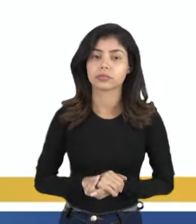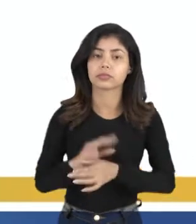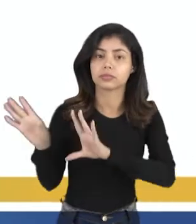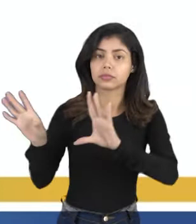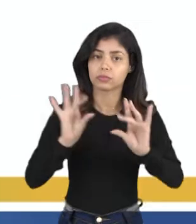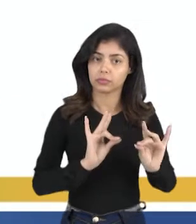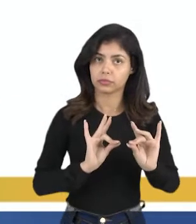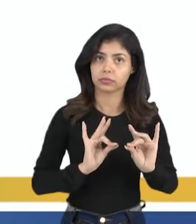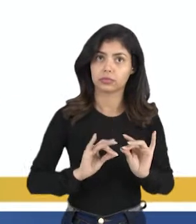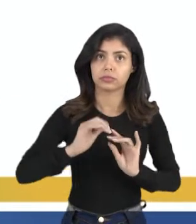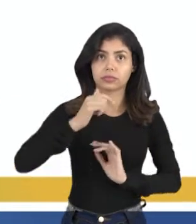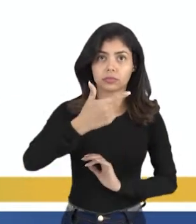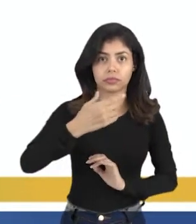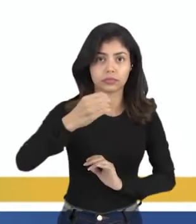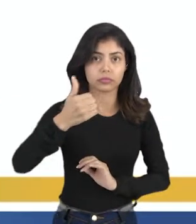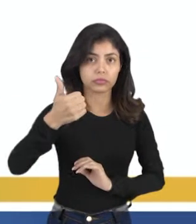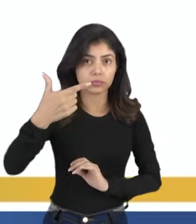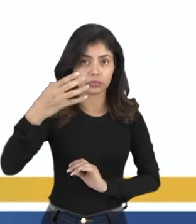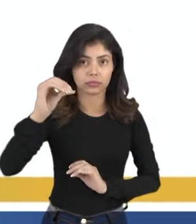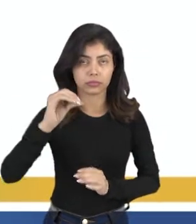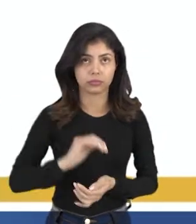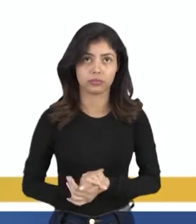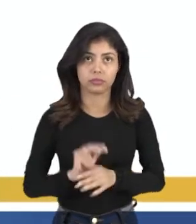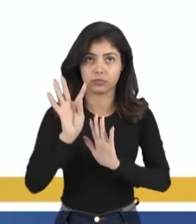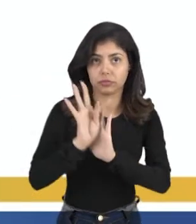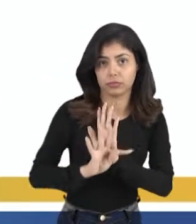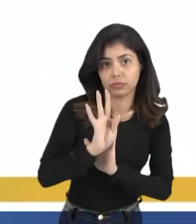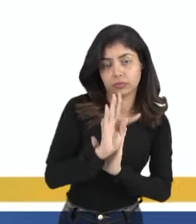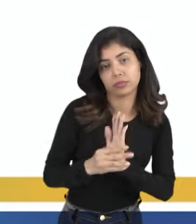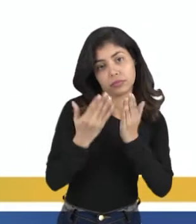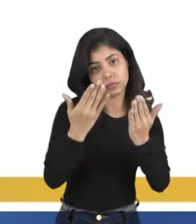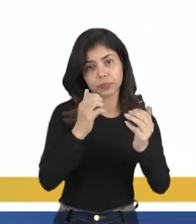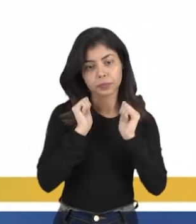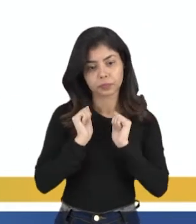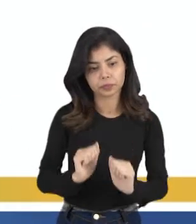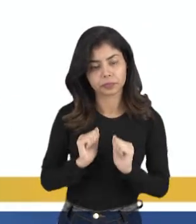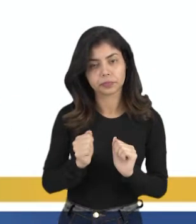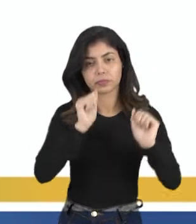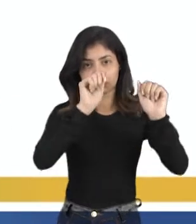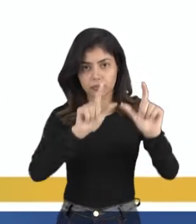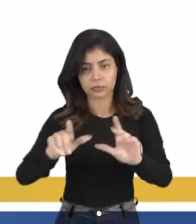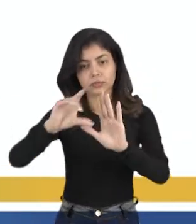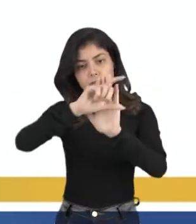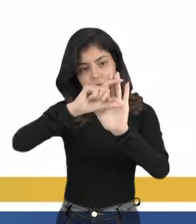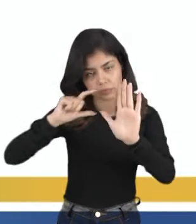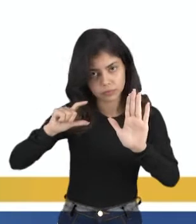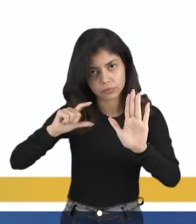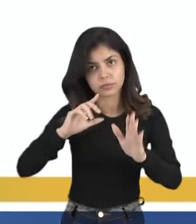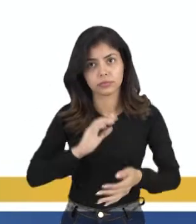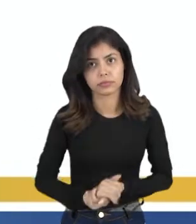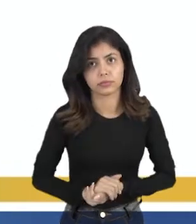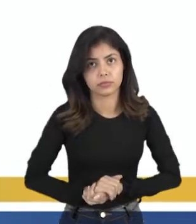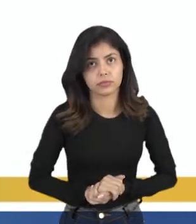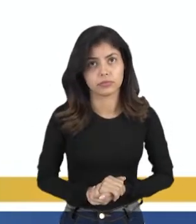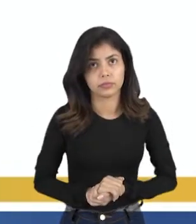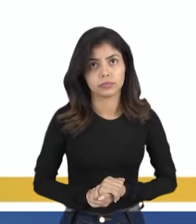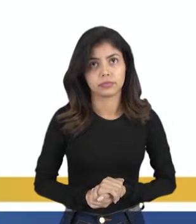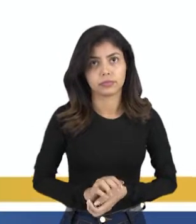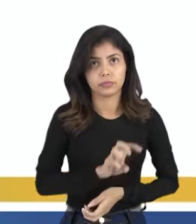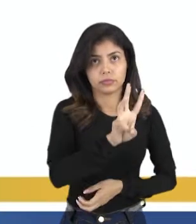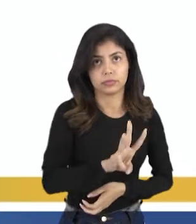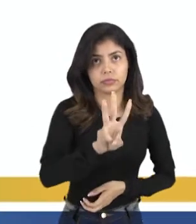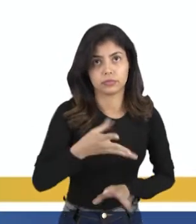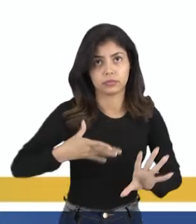foi leiloado em 2010. Esse texto, gente, vocês podem acompanhar parte dele no